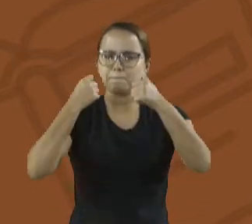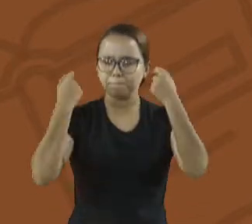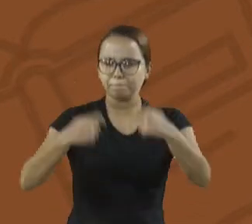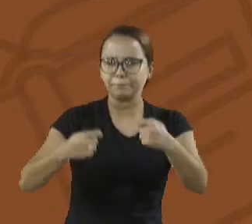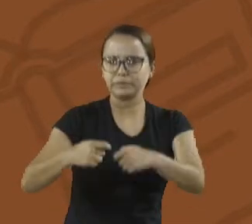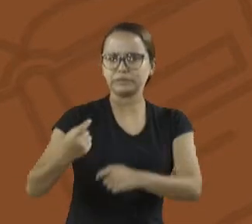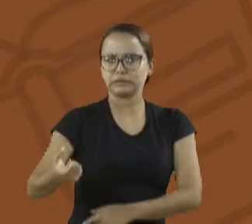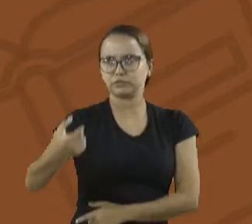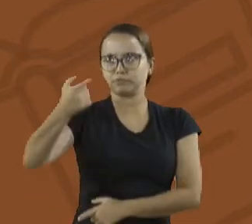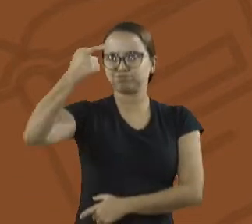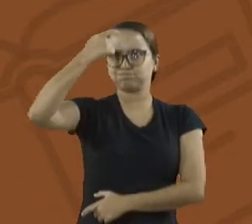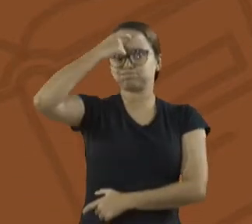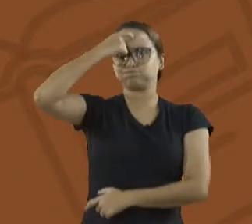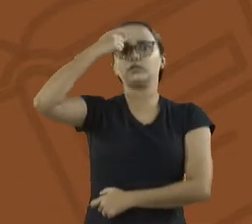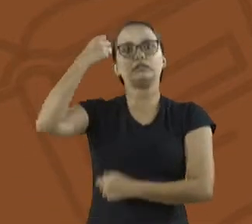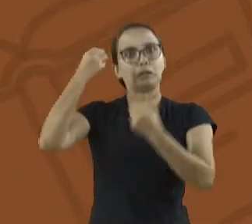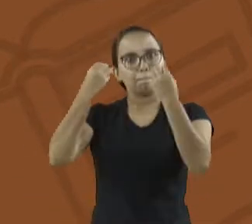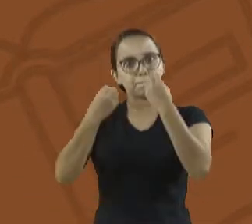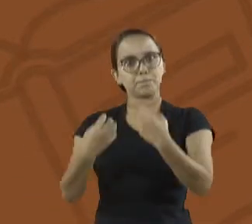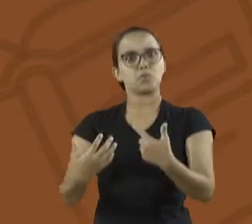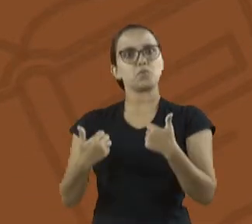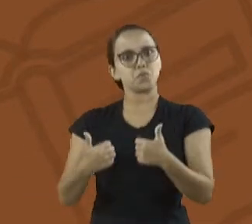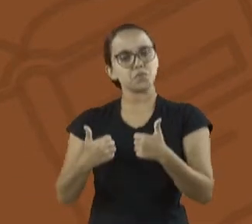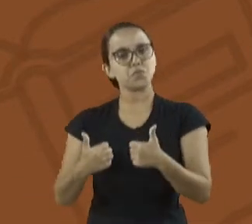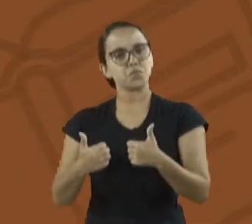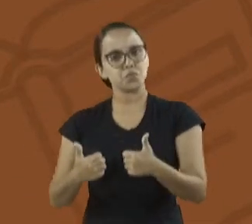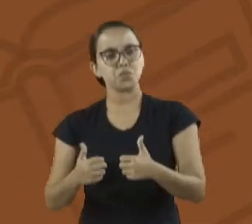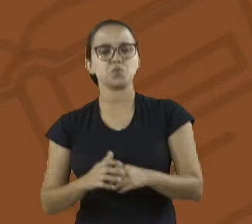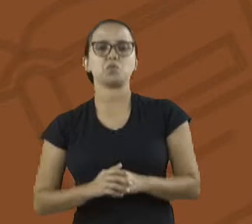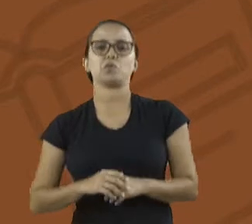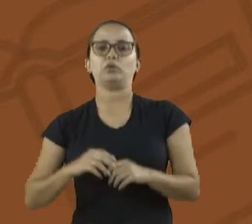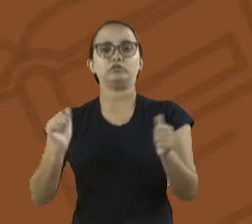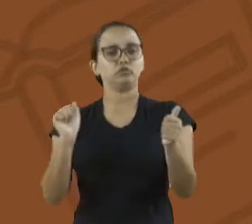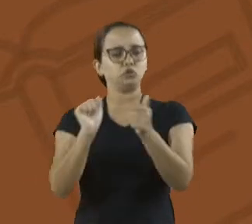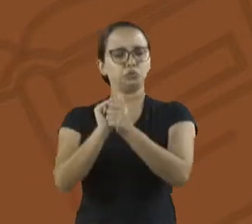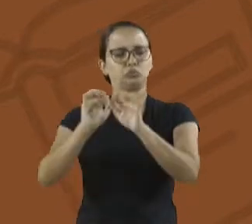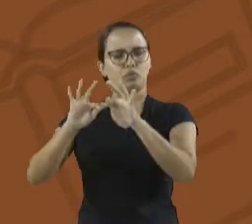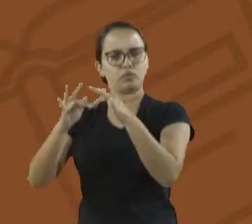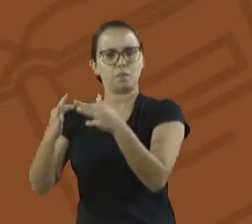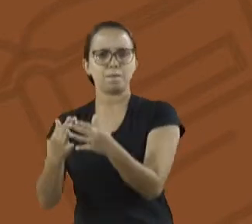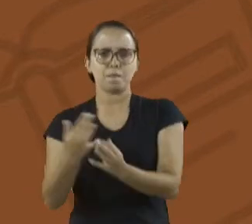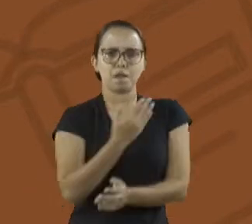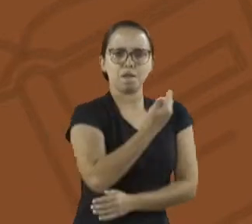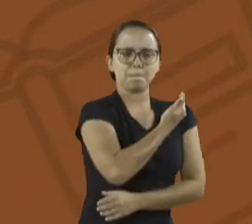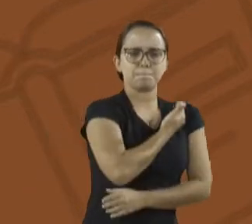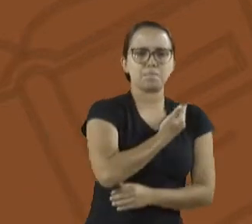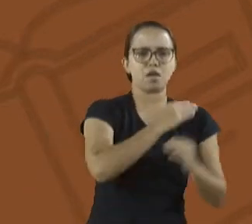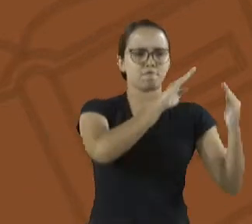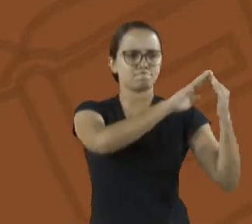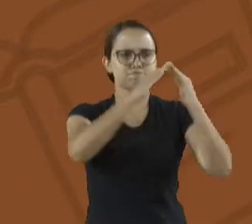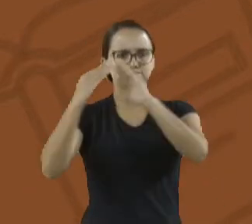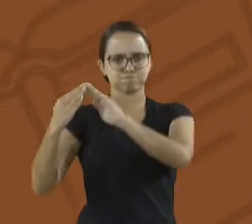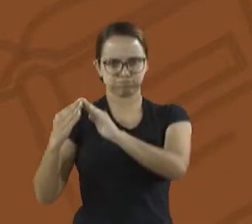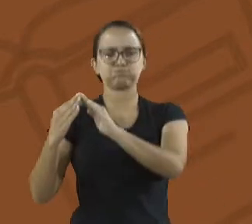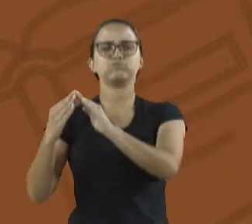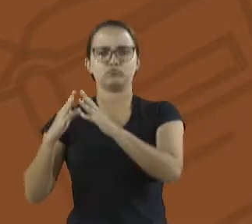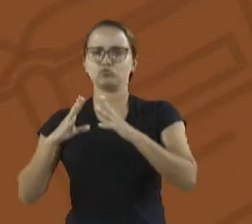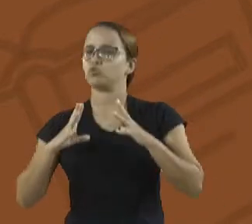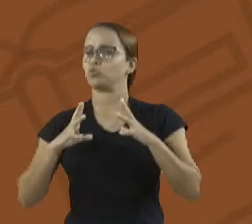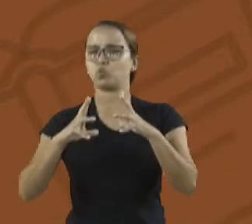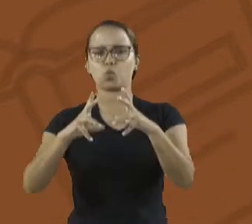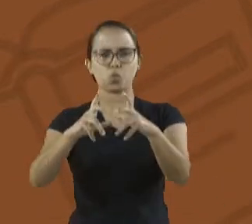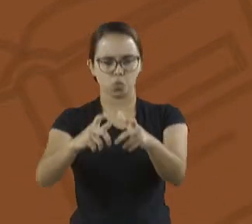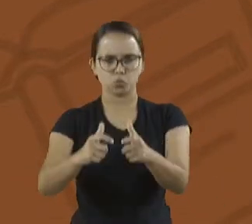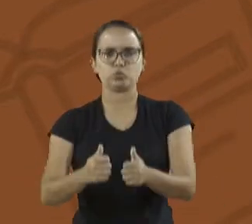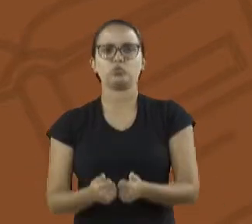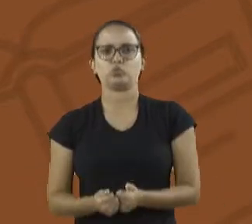gente está bem com o homem lá de cima, a gente está bem com os nossos semelhantes, com os nossos vizinhos, com nossa família.